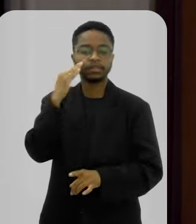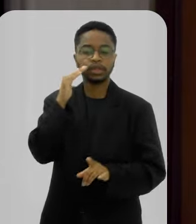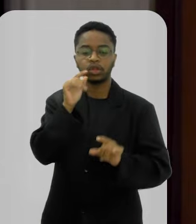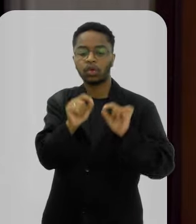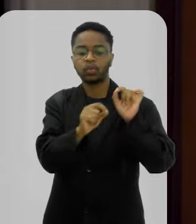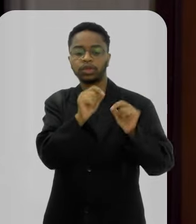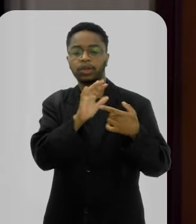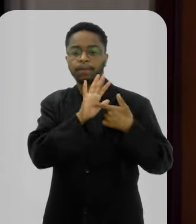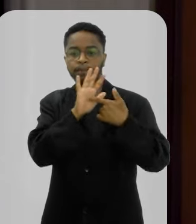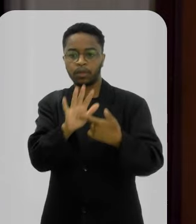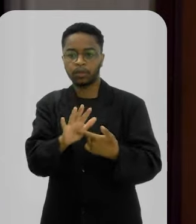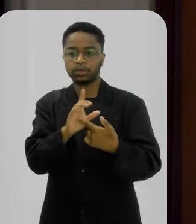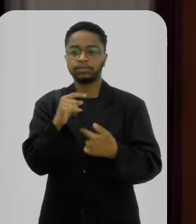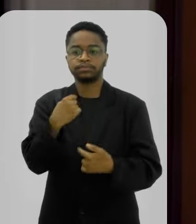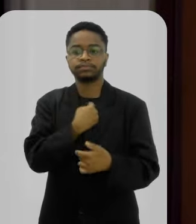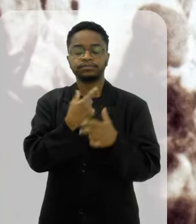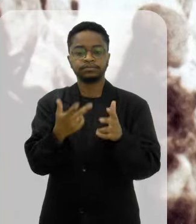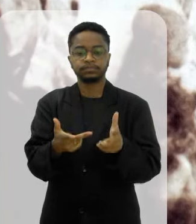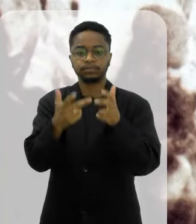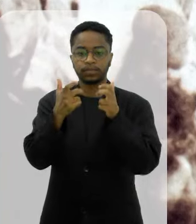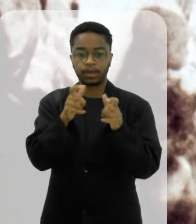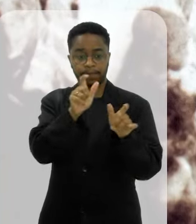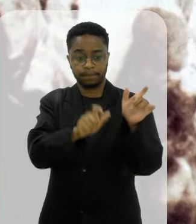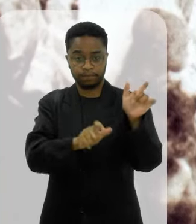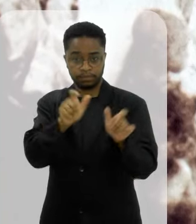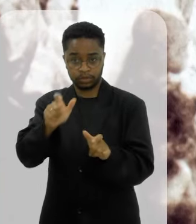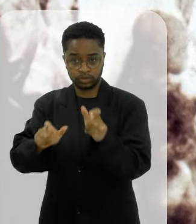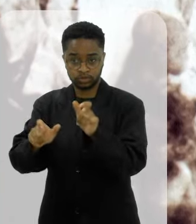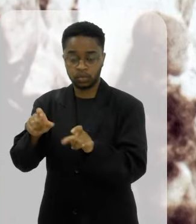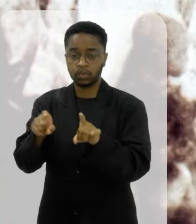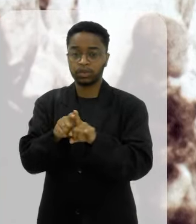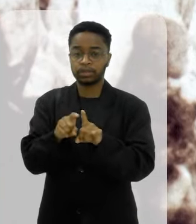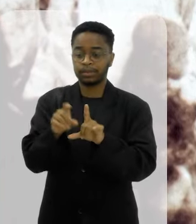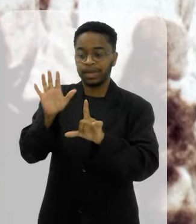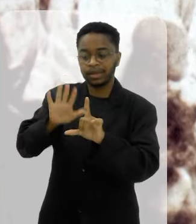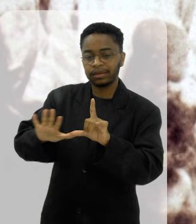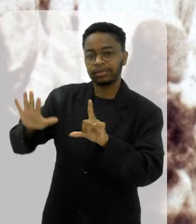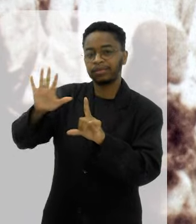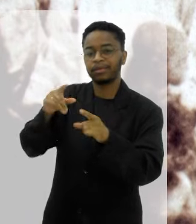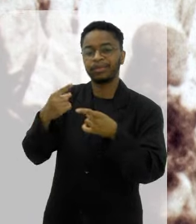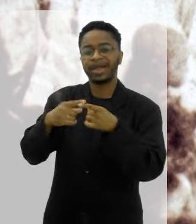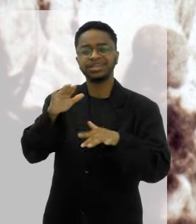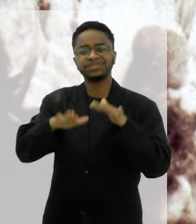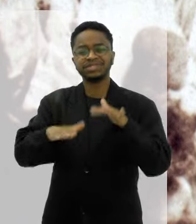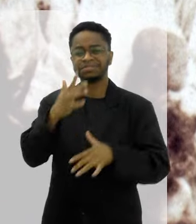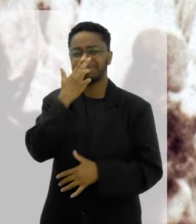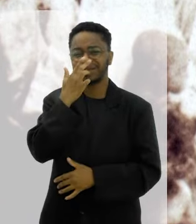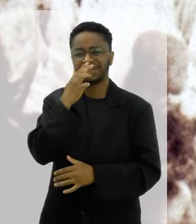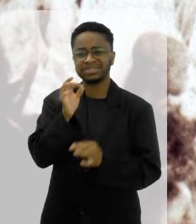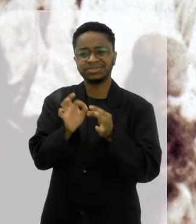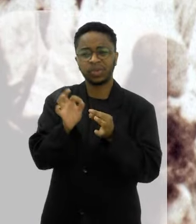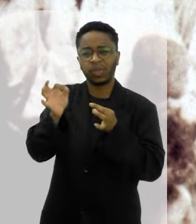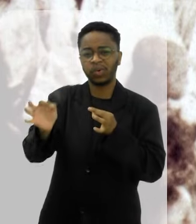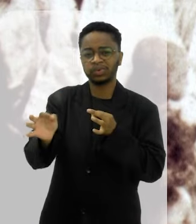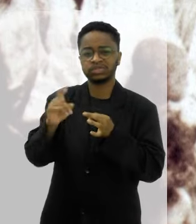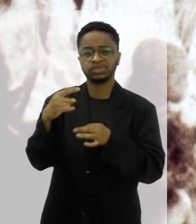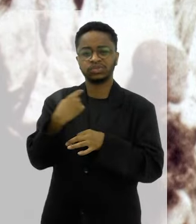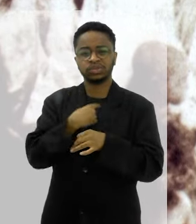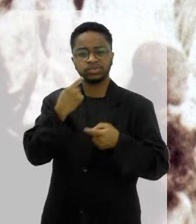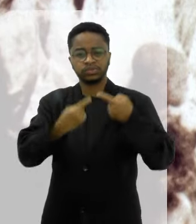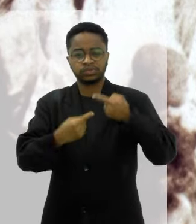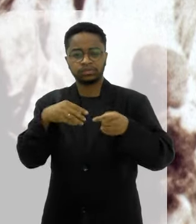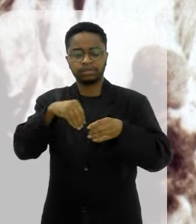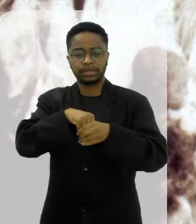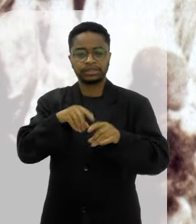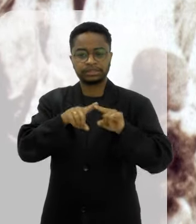da interpretação dessas fotografias, nós podemos observar esses sujeitos, a paisagem, que às vezes fica muito distante quando a gente aborda